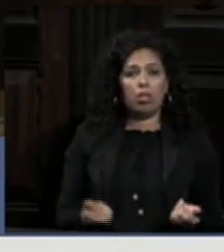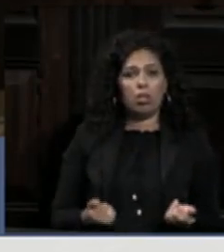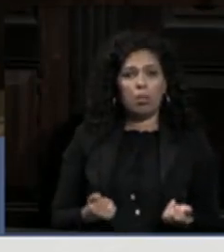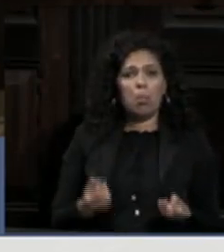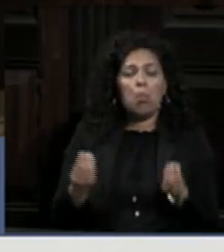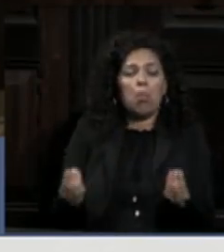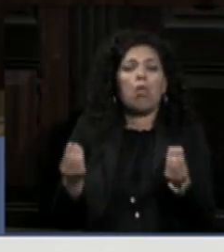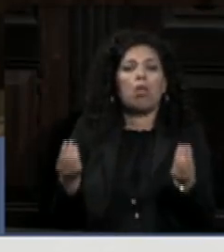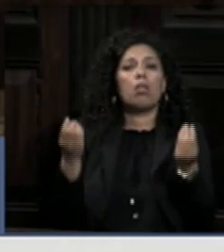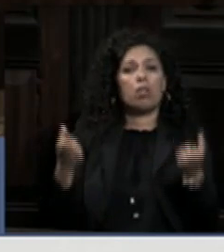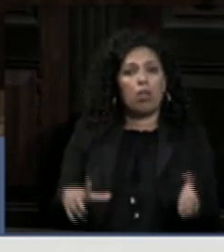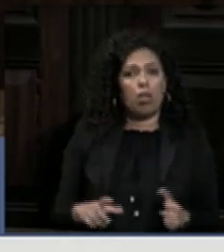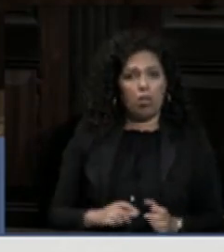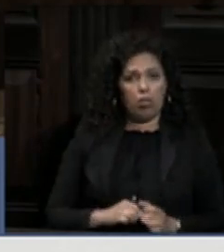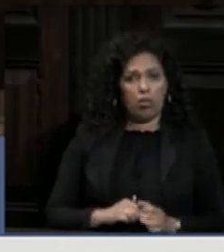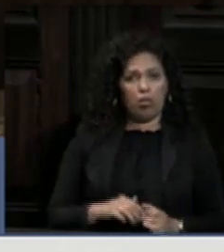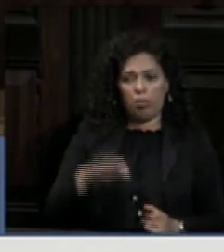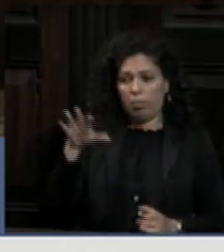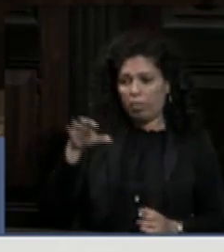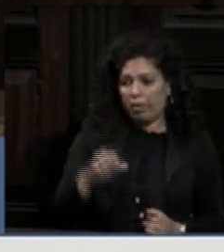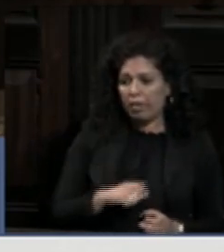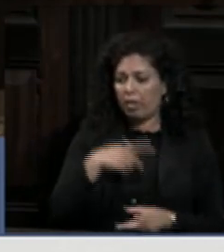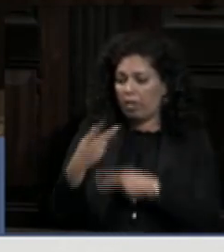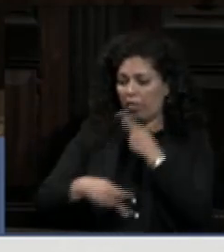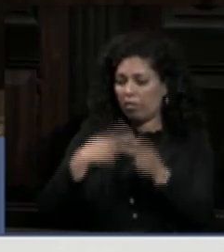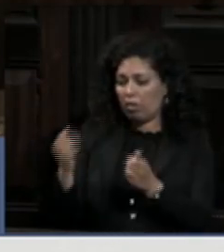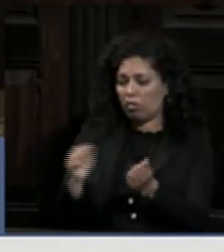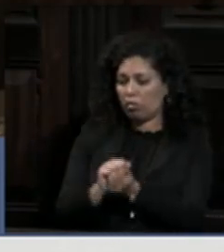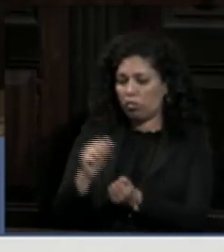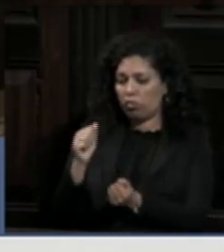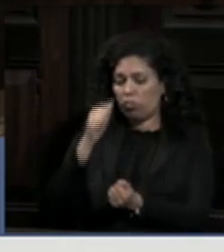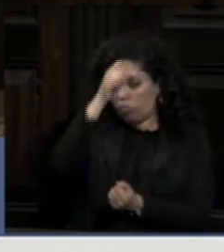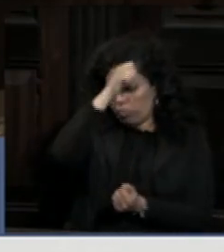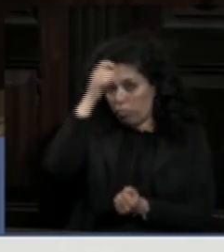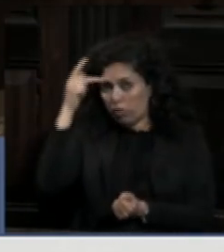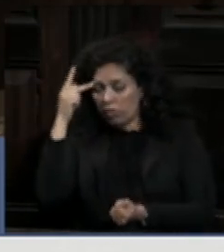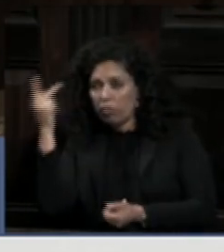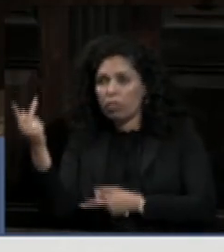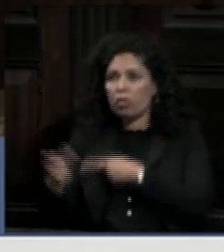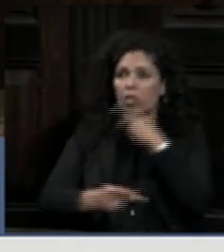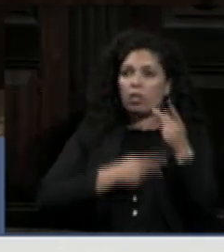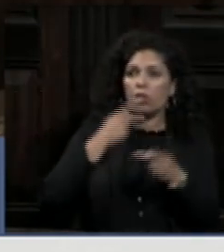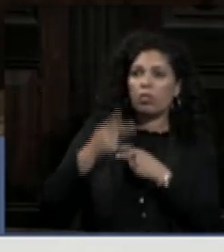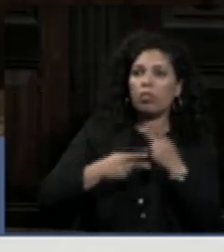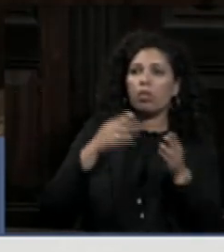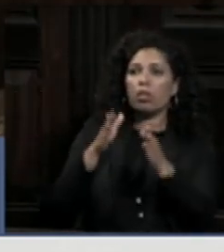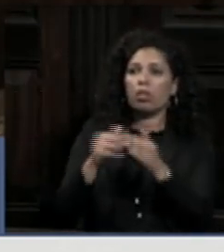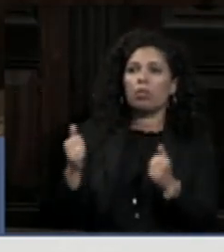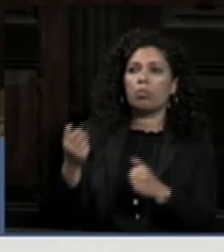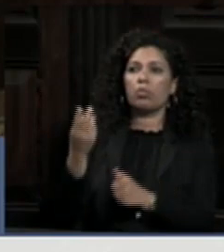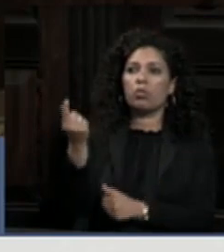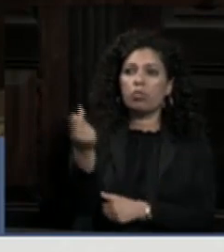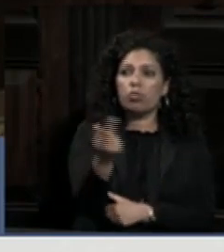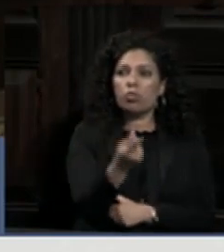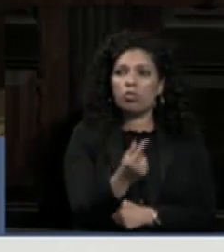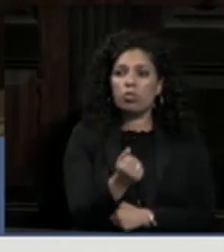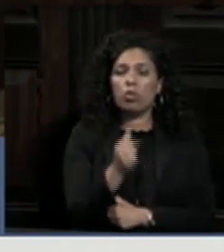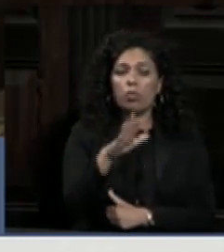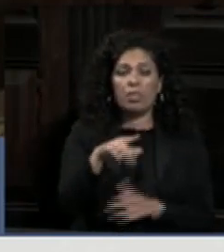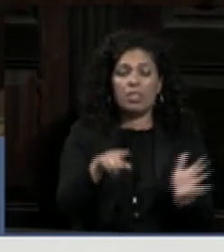criar empregos e as prefeituras depois tem que tratar da saúde daqueles aqueles cidadãos que são